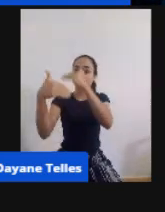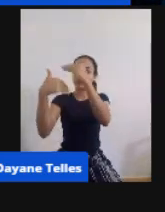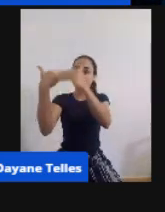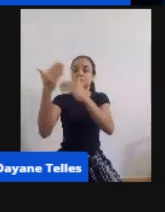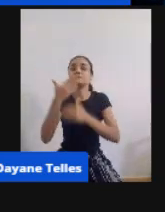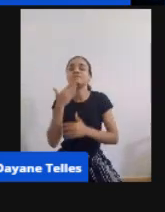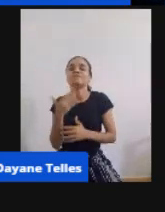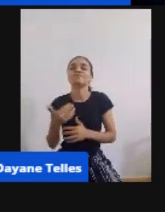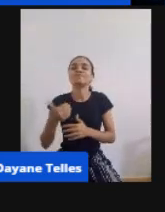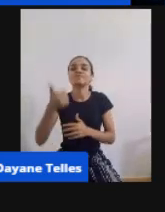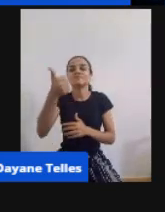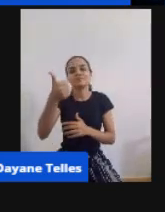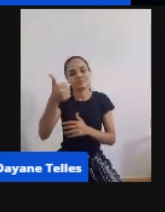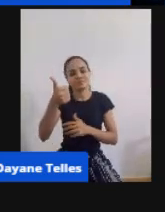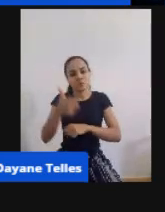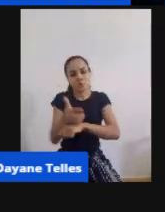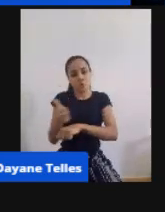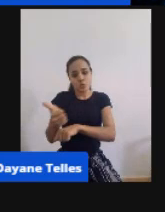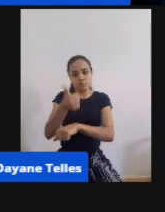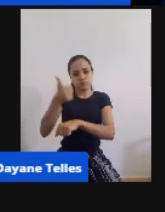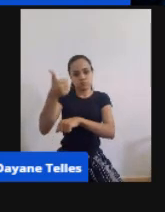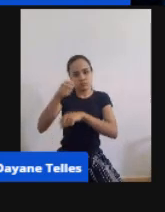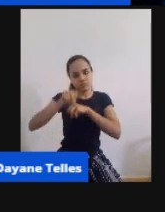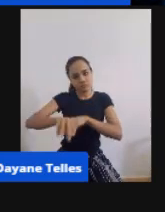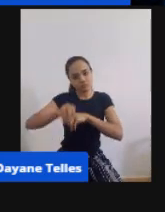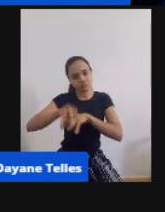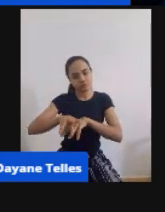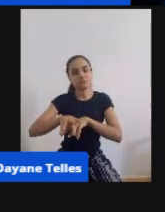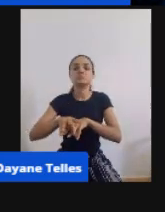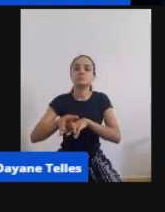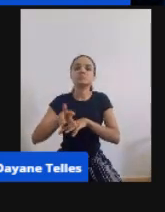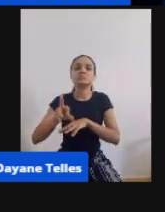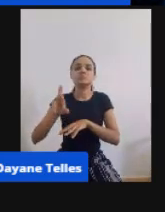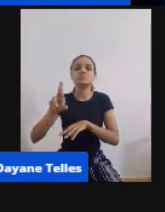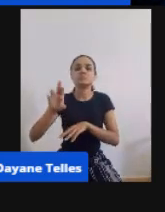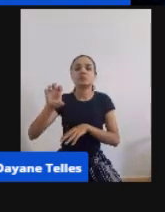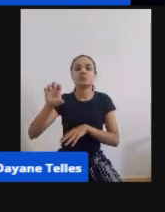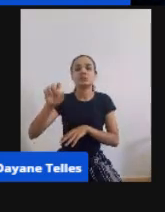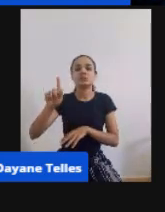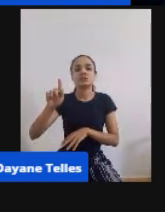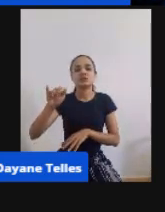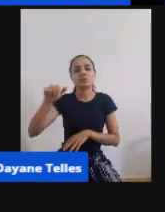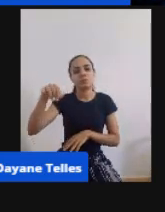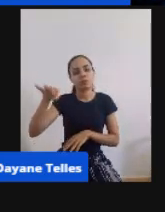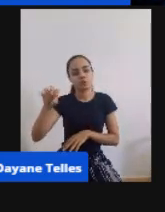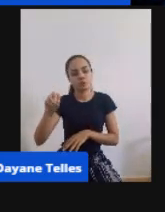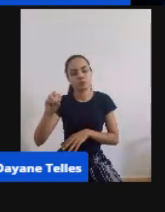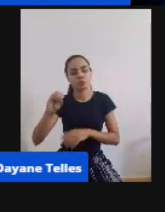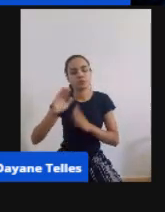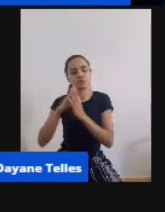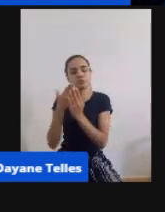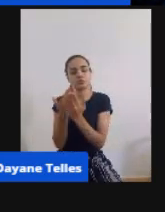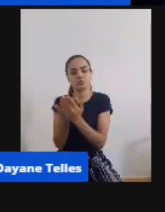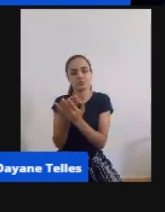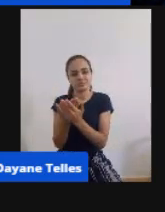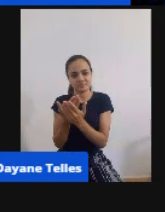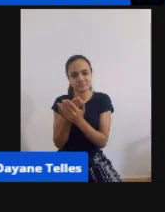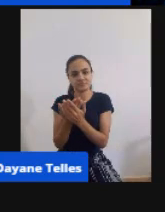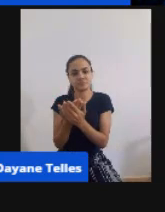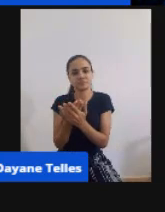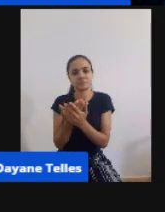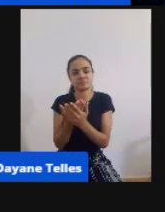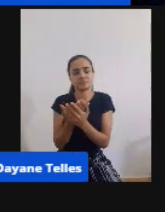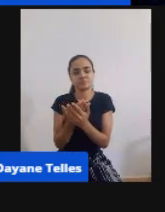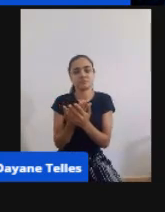regimento interno da unidade escolar. O regimento escolar é um documento de regras que definem a